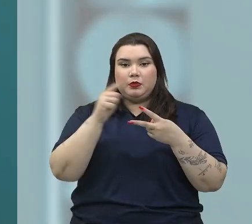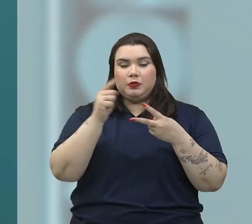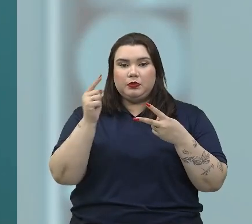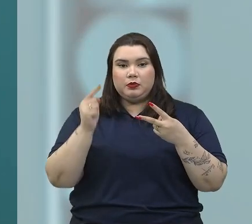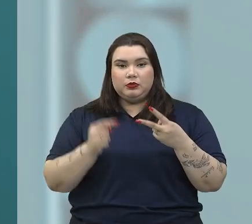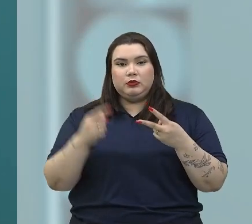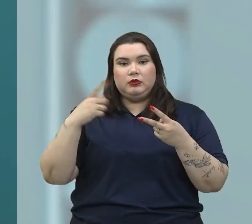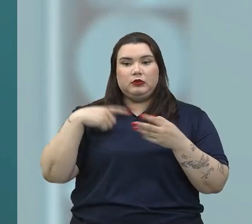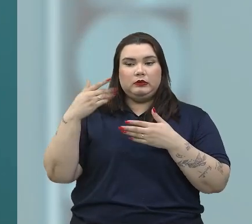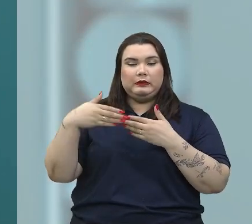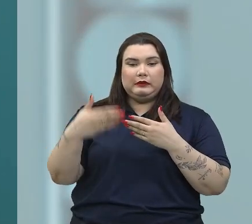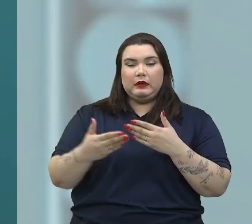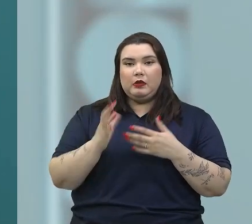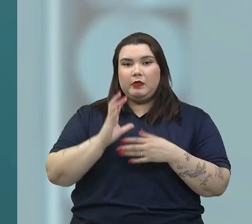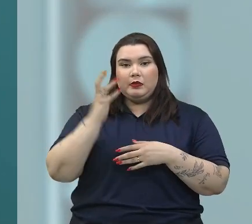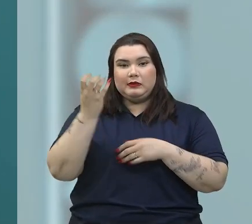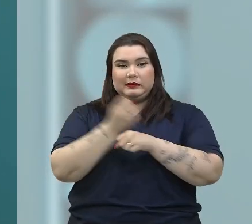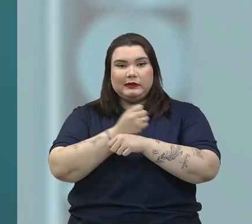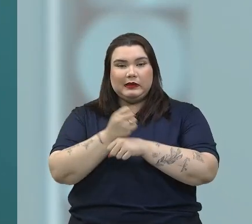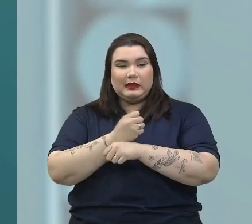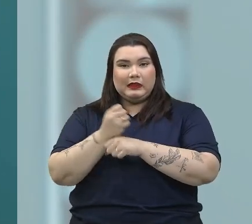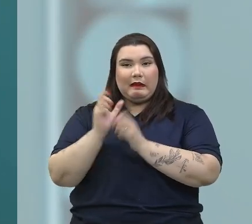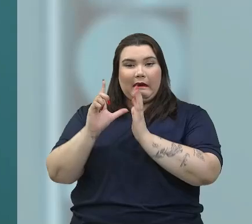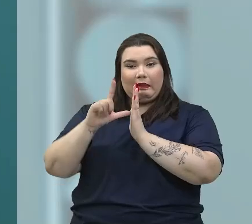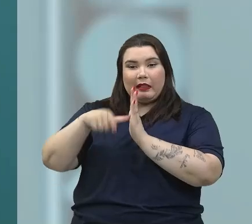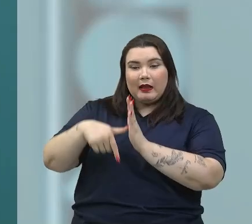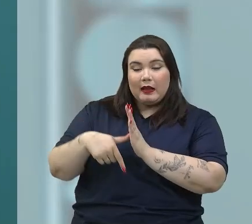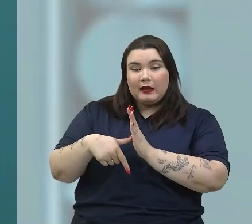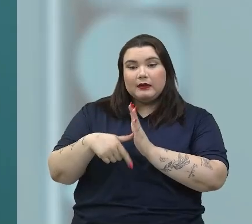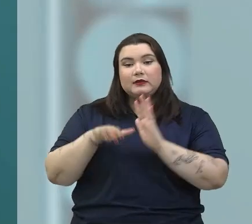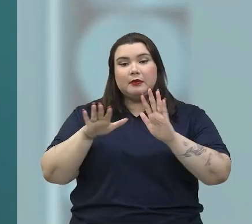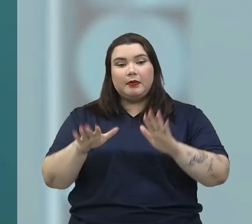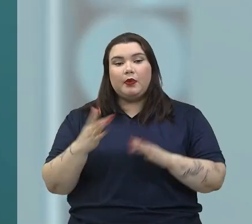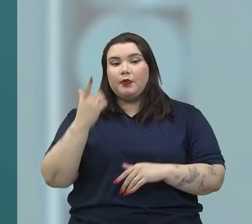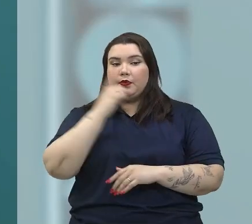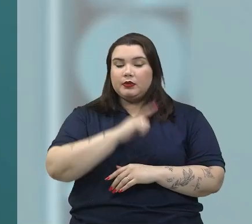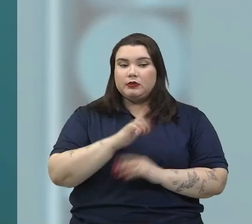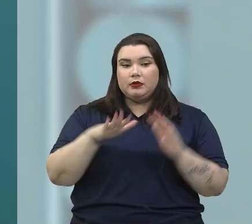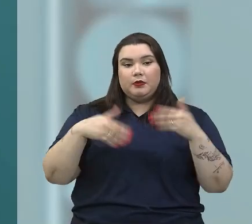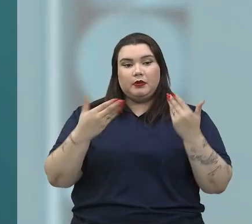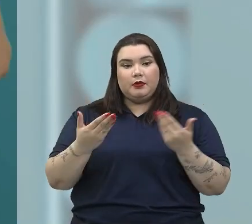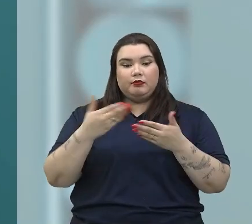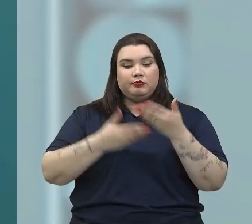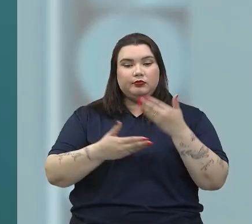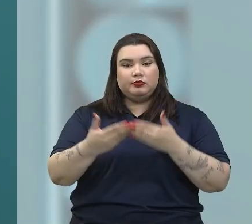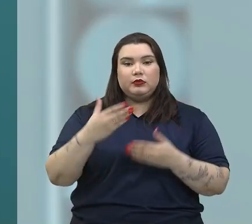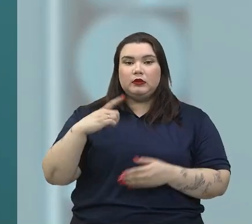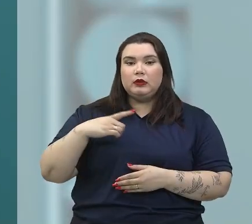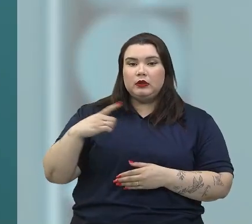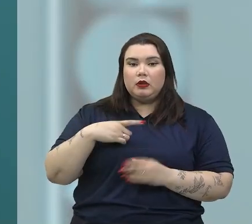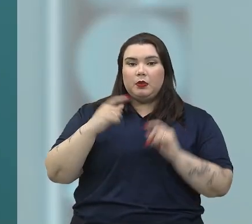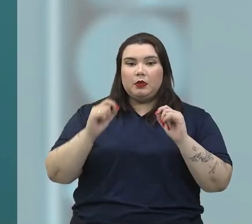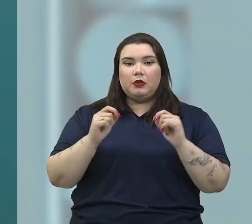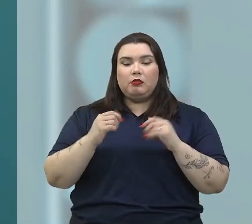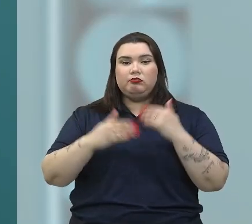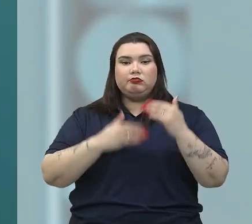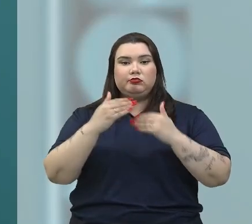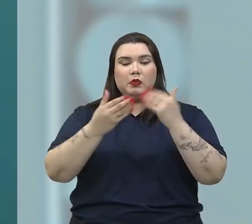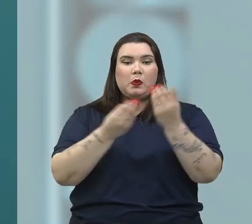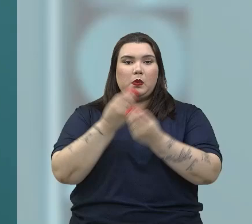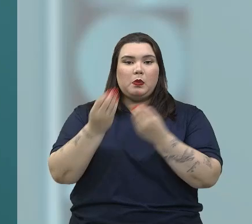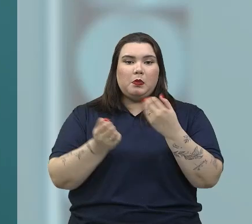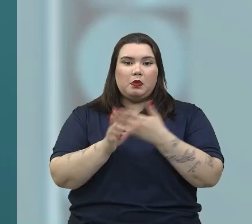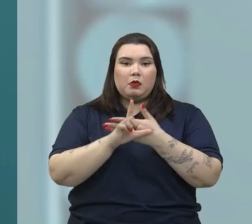chegarem muito depois, de forma muito tardia aqui, mas chegou. E a partir disso nós vamos ter esse levantamento dos autores